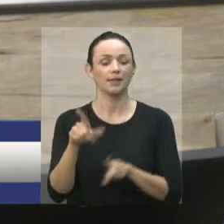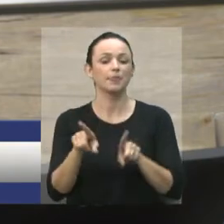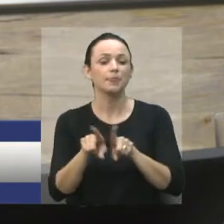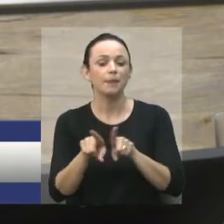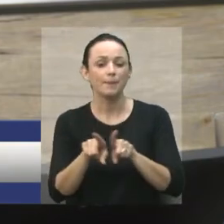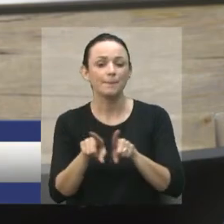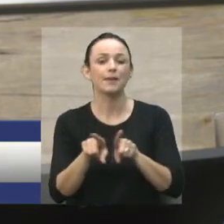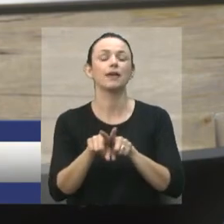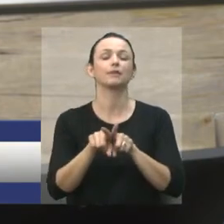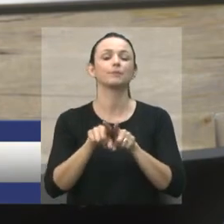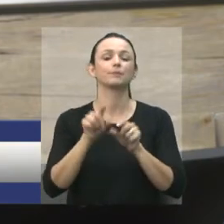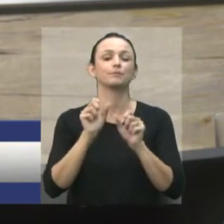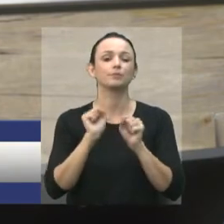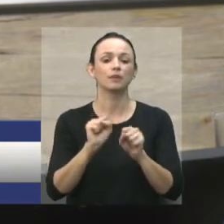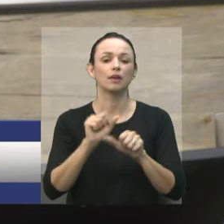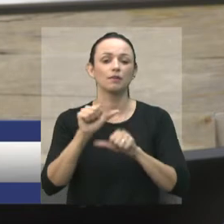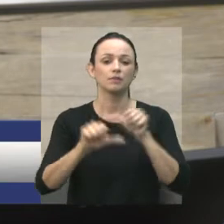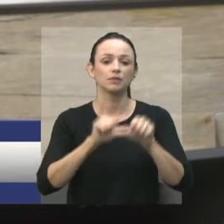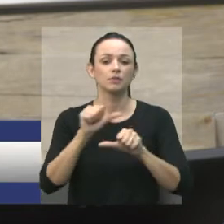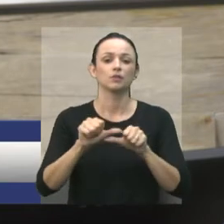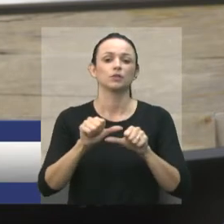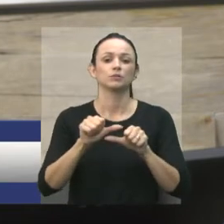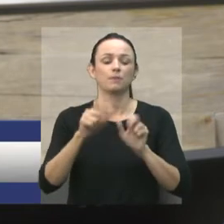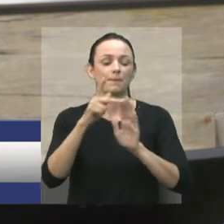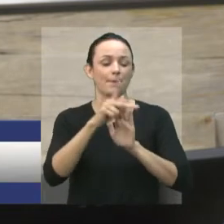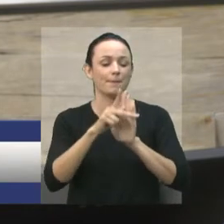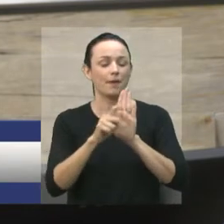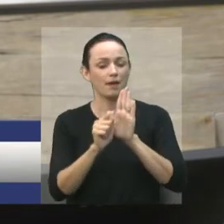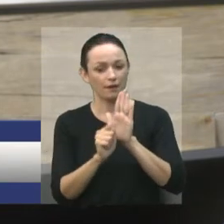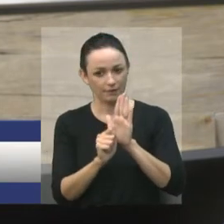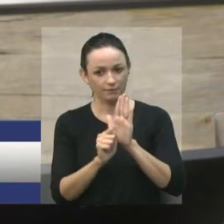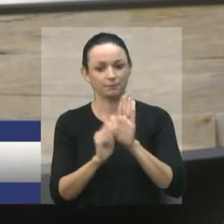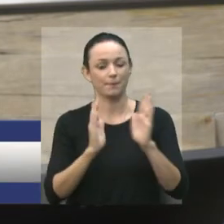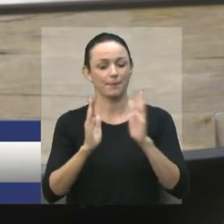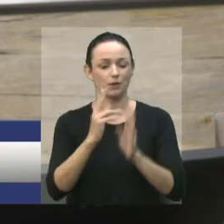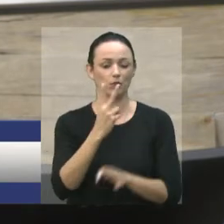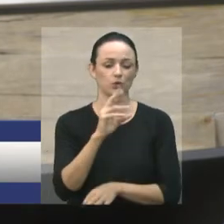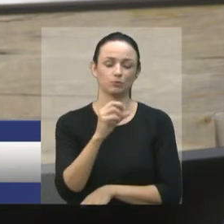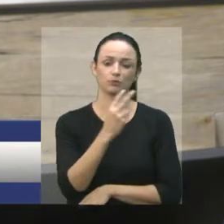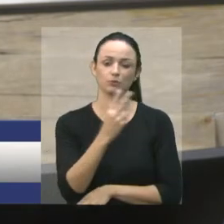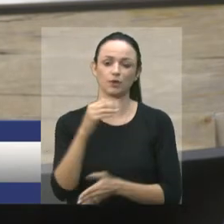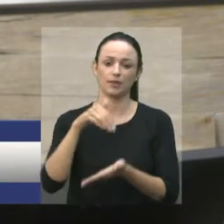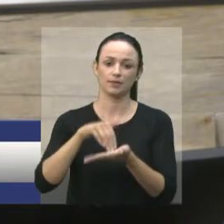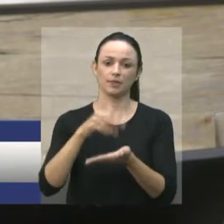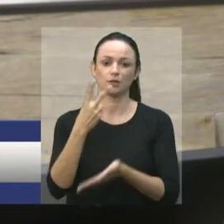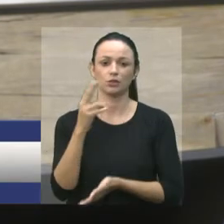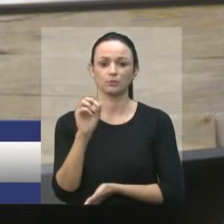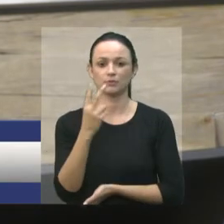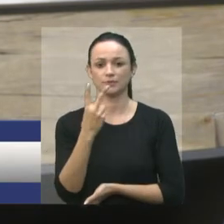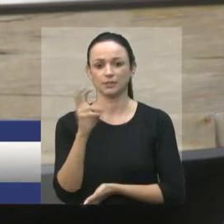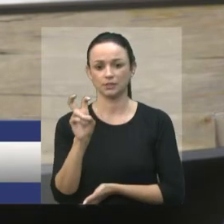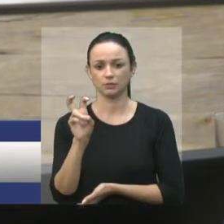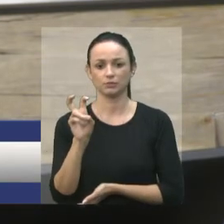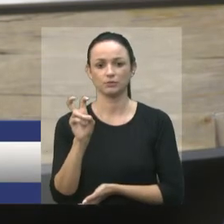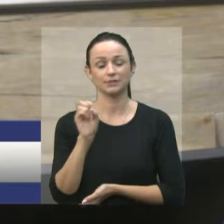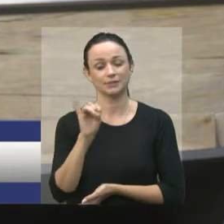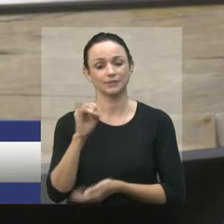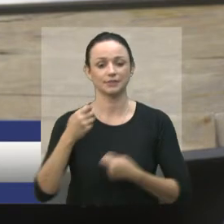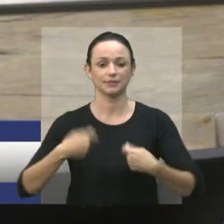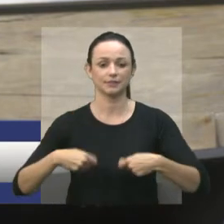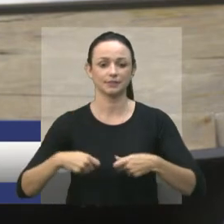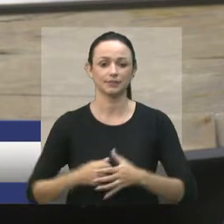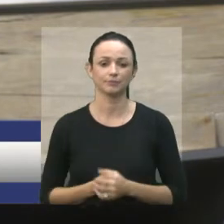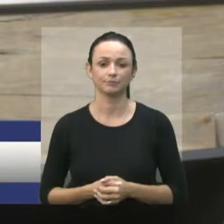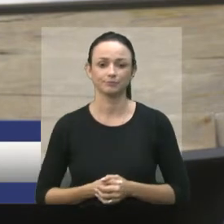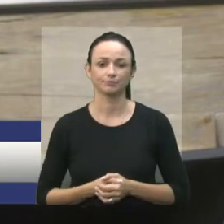como promovidas as alterações no plano plurianual para o período de 2022 a 2025, se